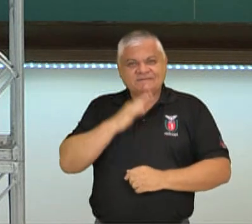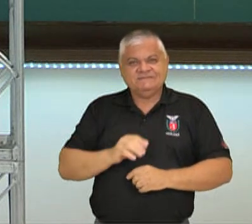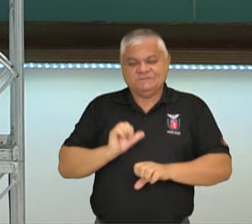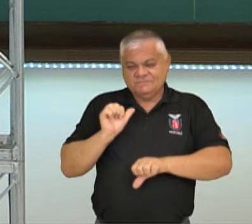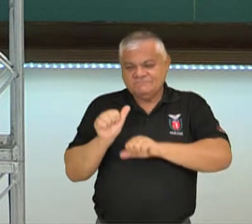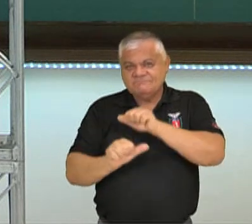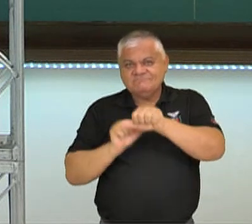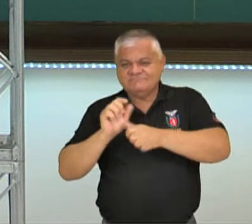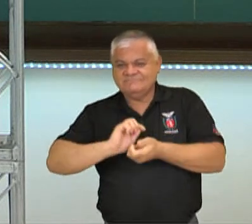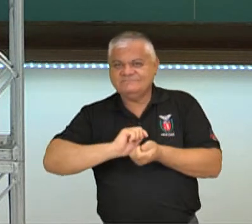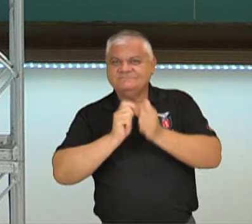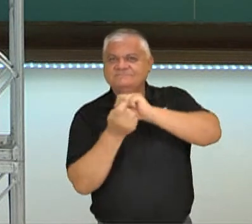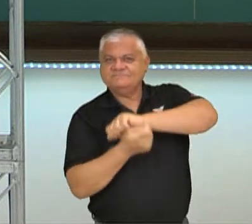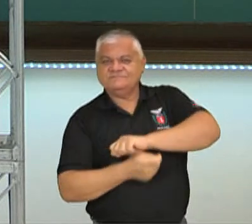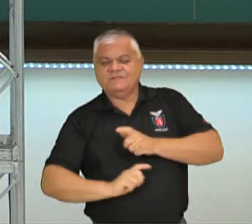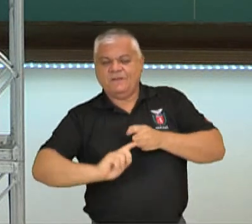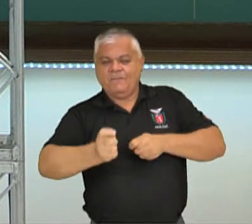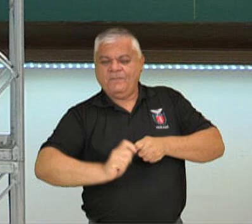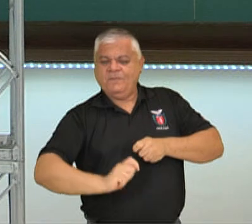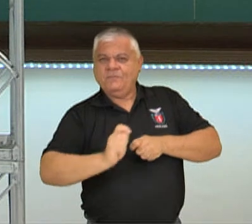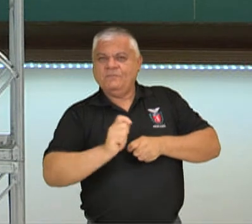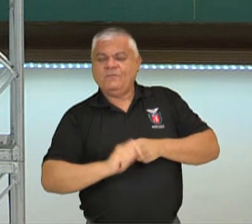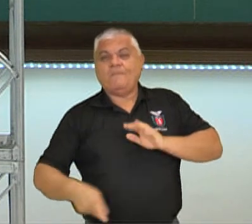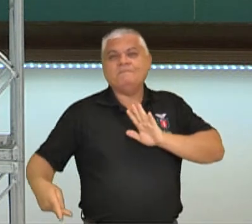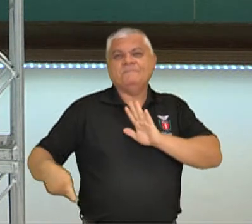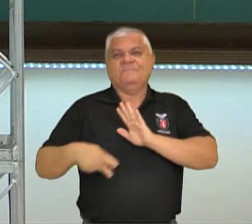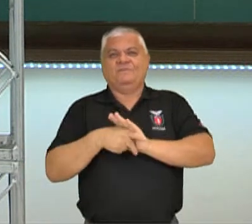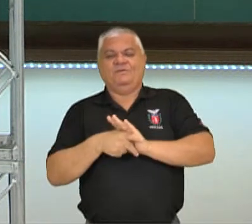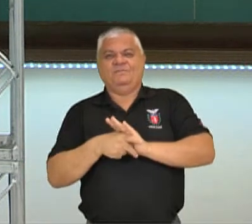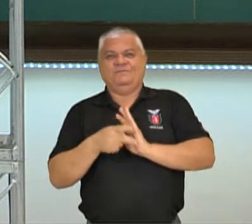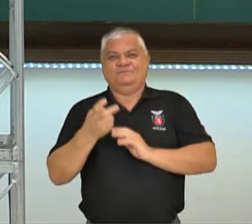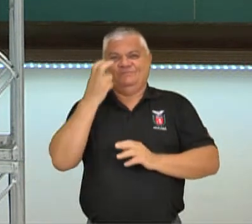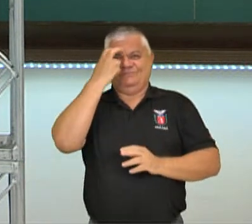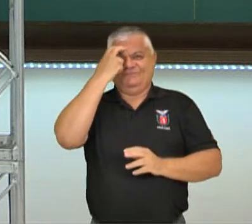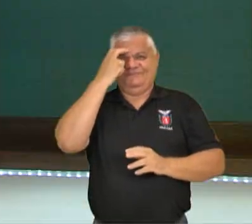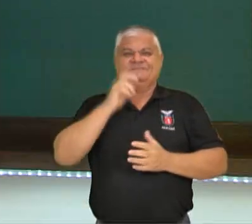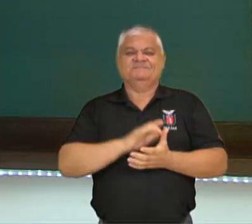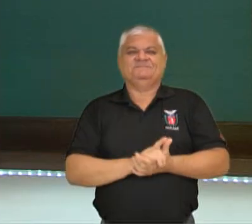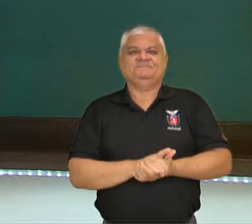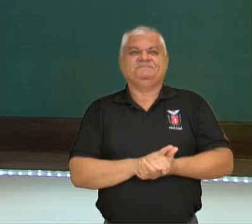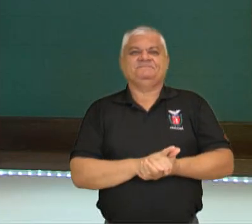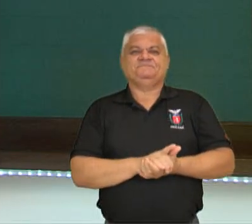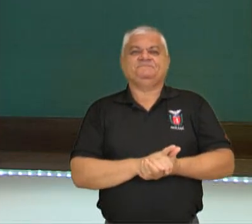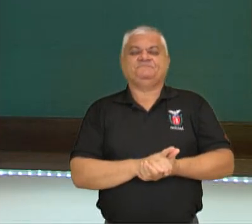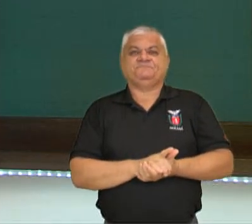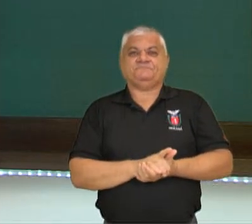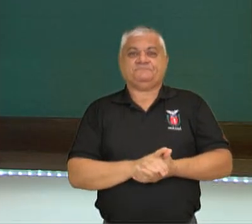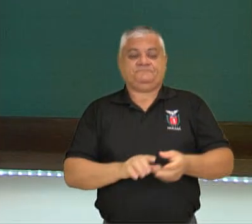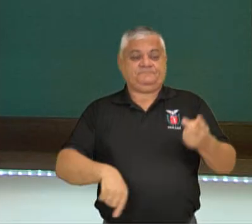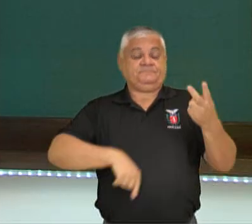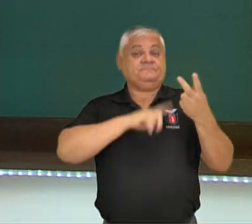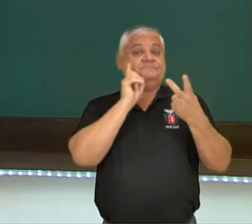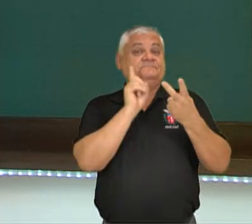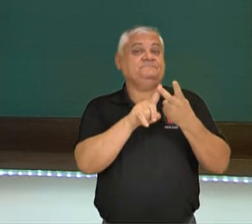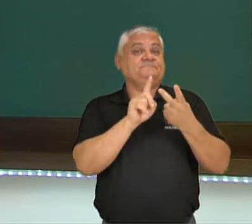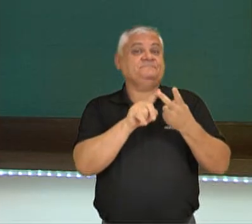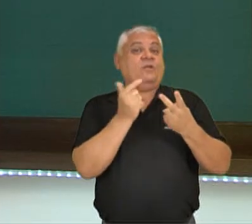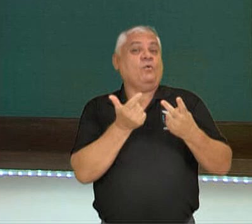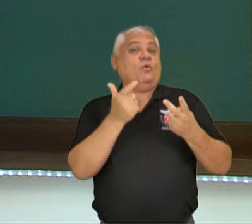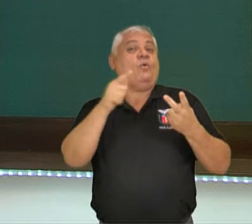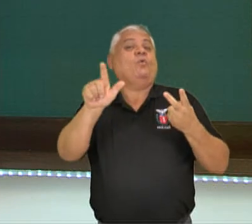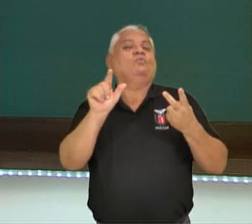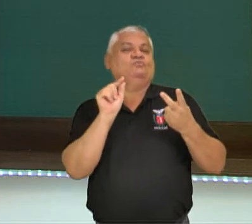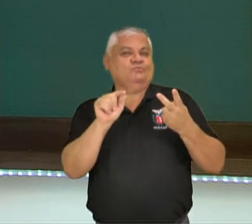capoeira é genuinamente brasileira, ok? Além do berimbau, um outro instrumento que nós